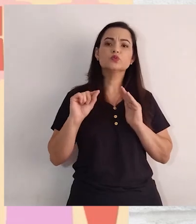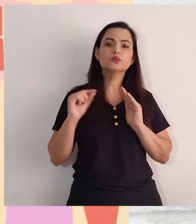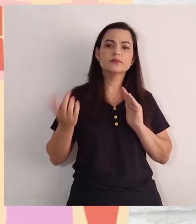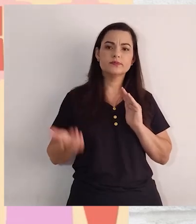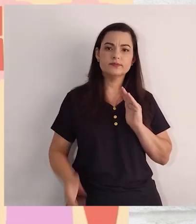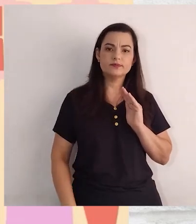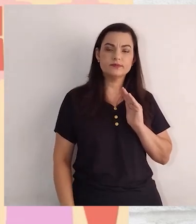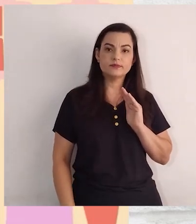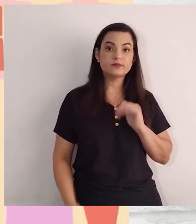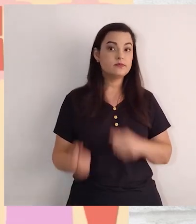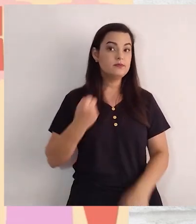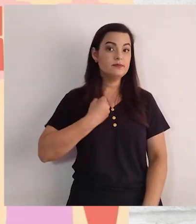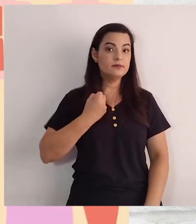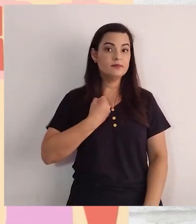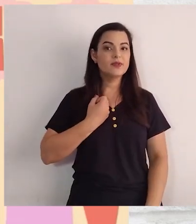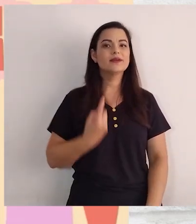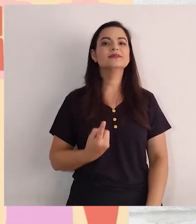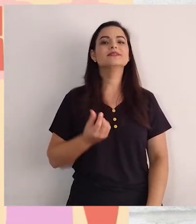O número